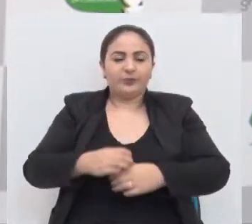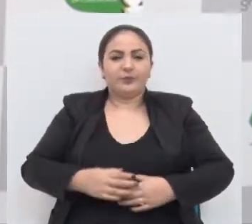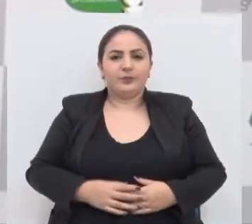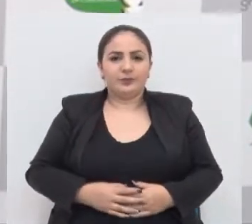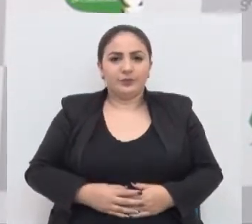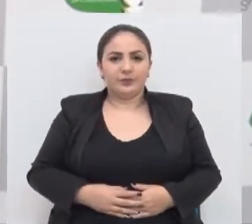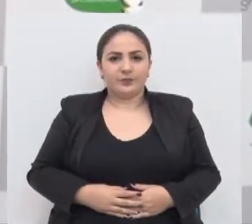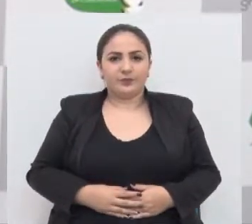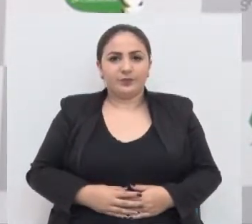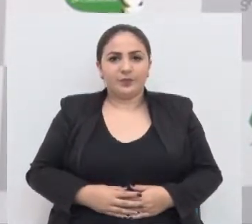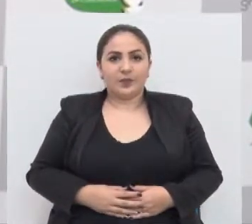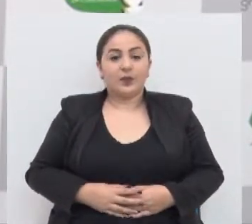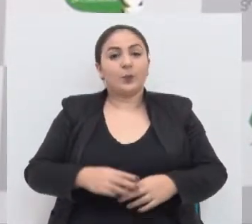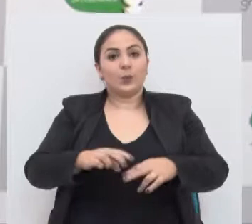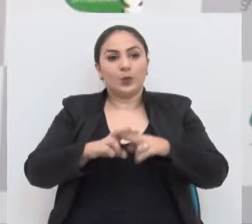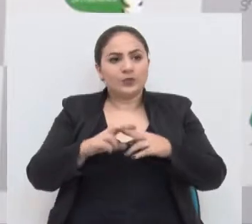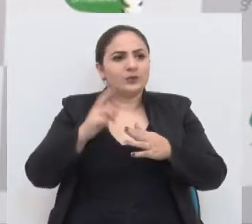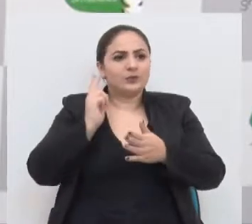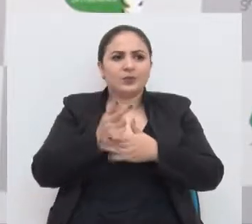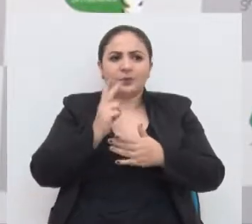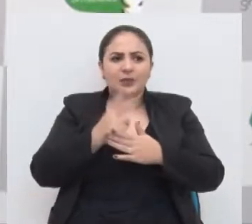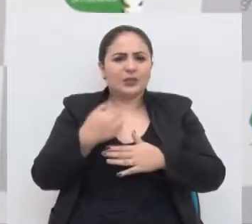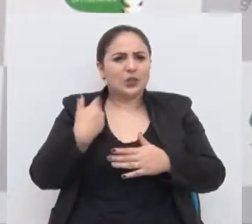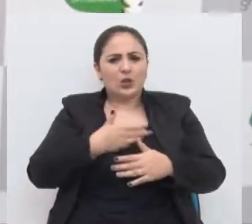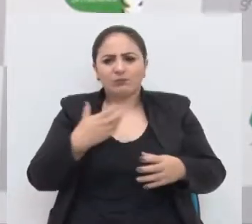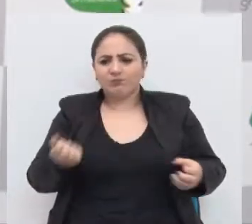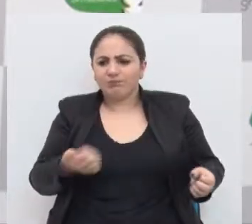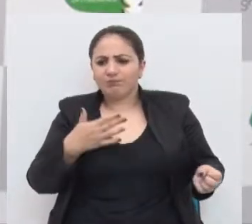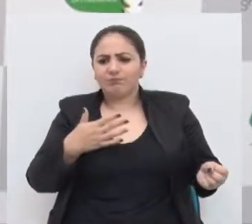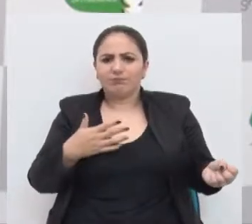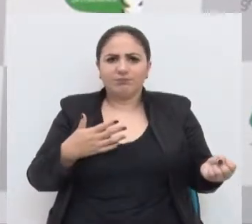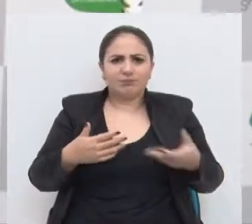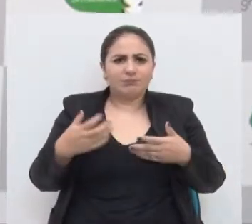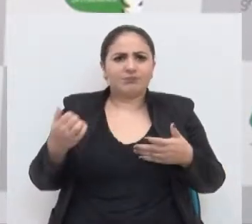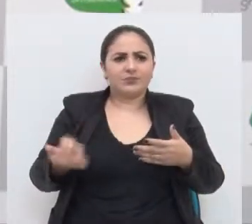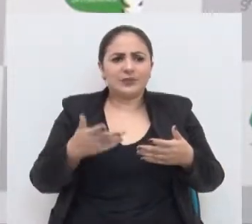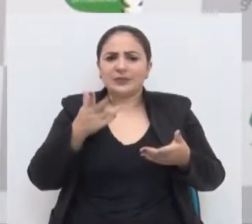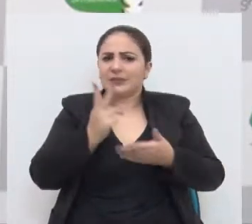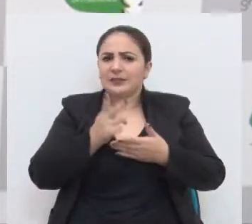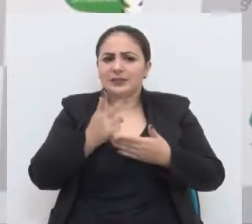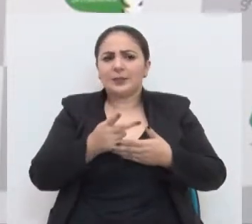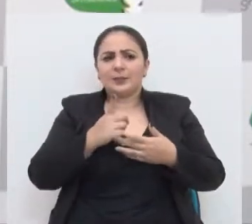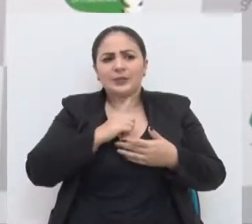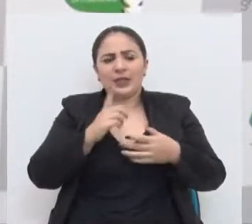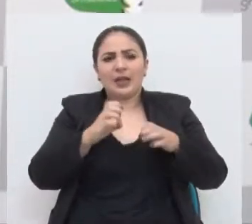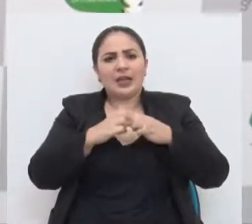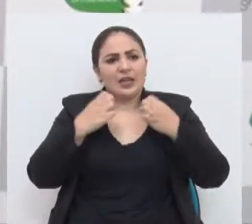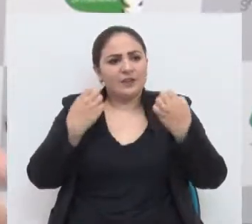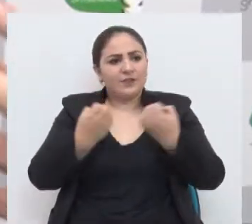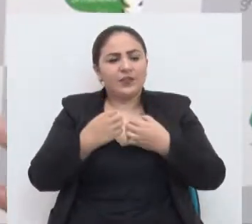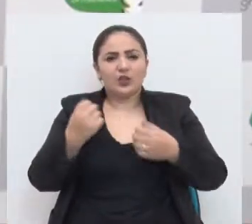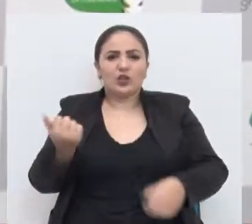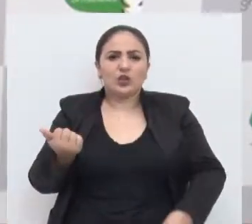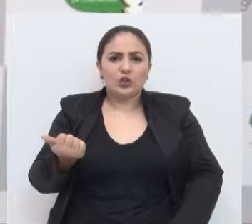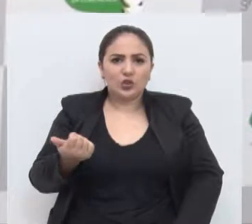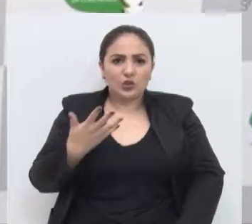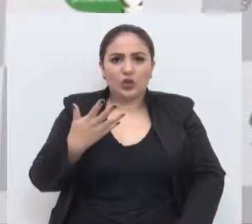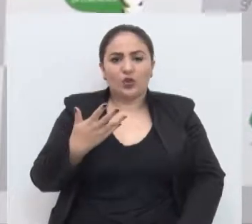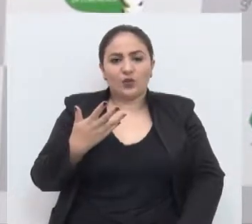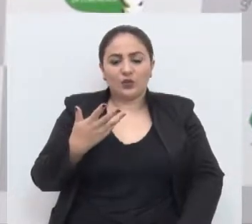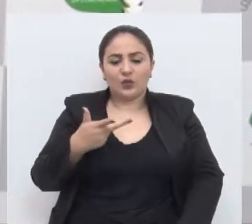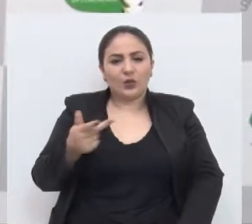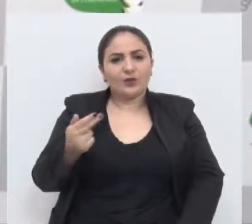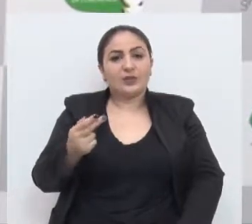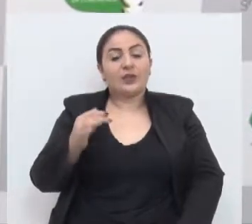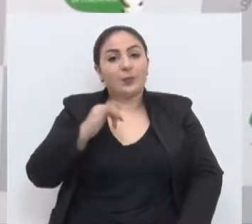praticamente, e todos os anos a gente se renova, porque sempre está criando eventos, novidades e coisas,